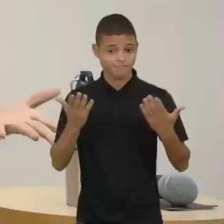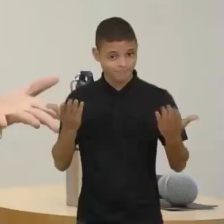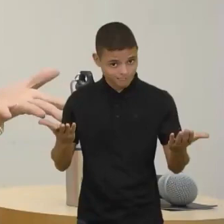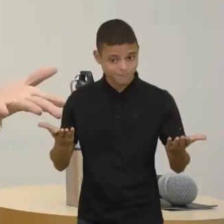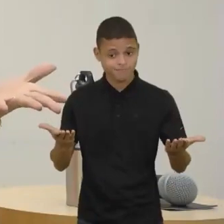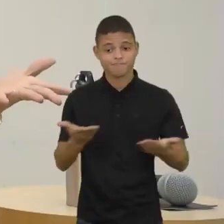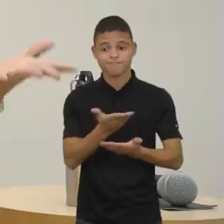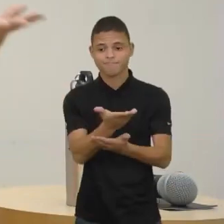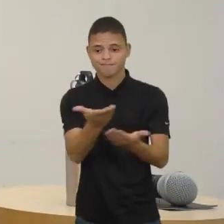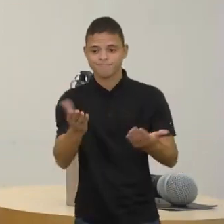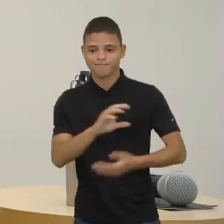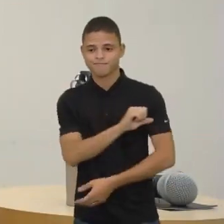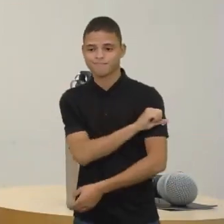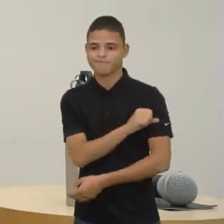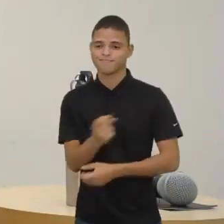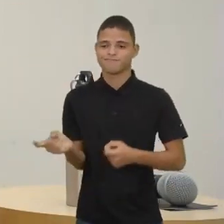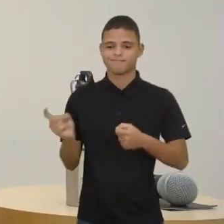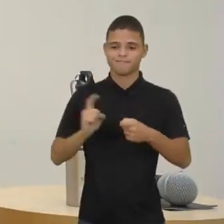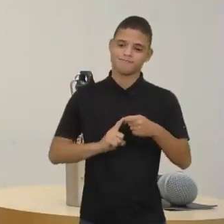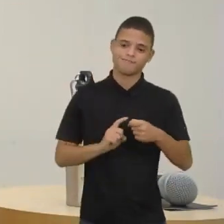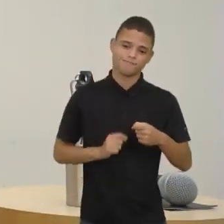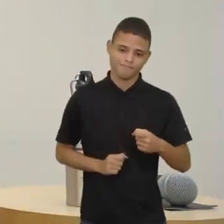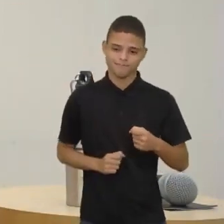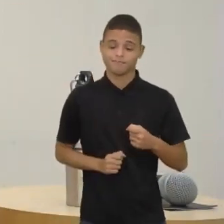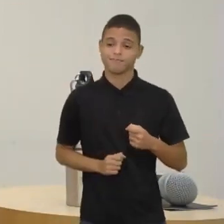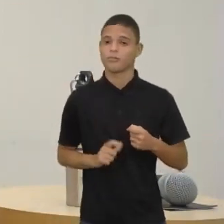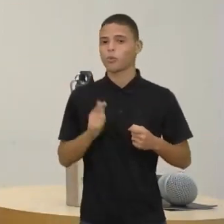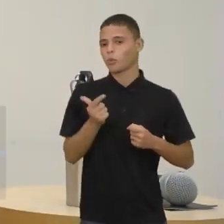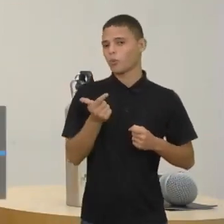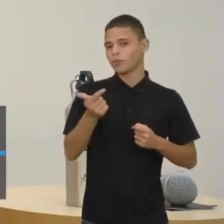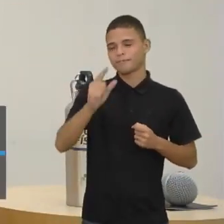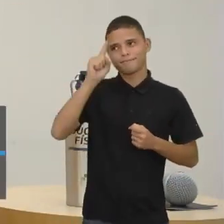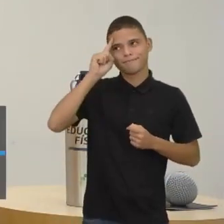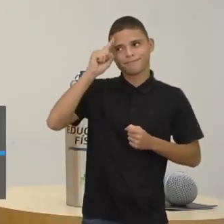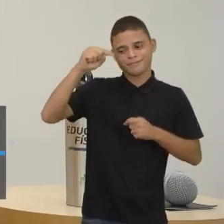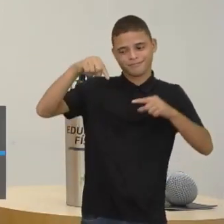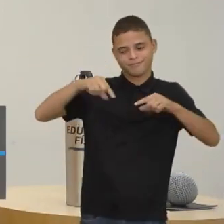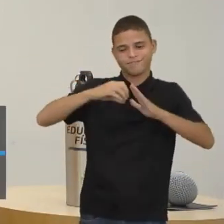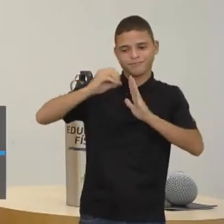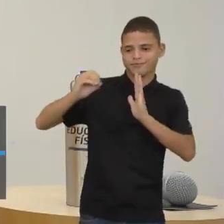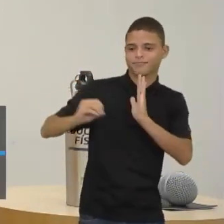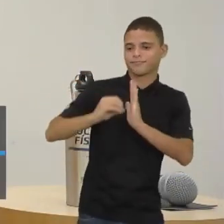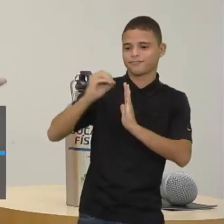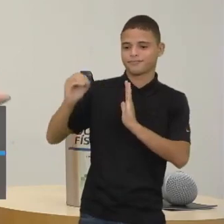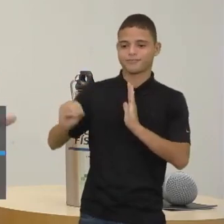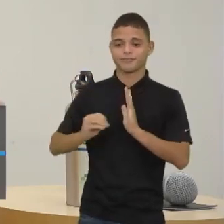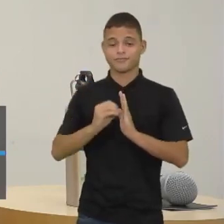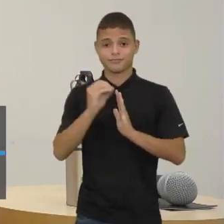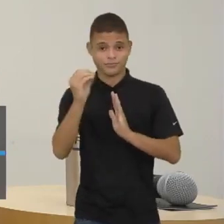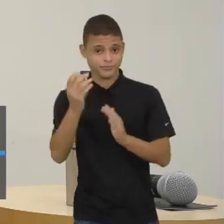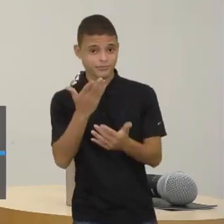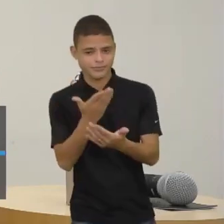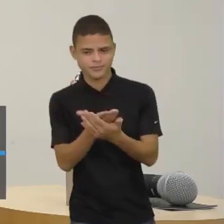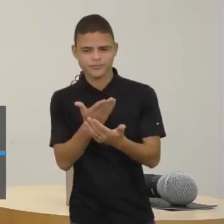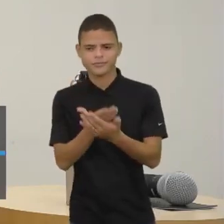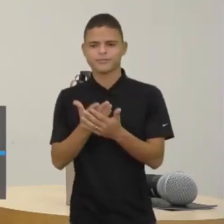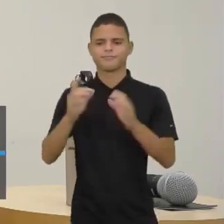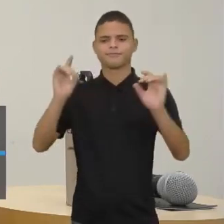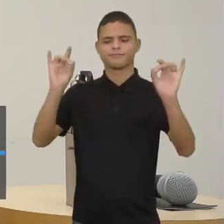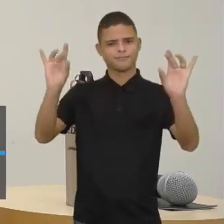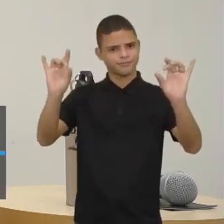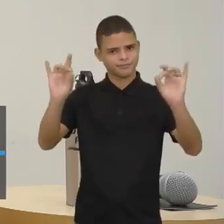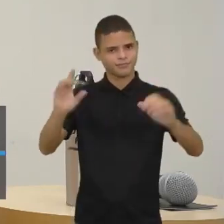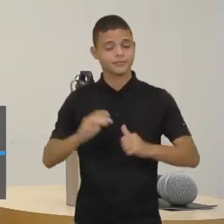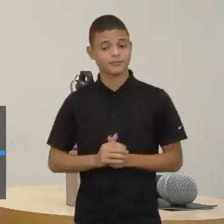É isso aí, nono ano! Voltamos mais um dia aqui no Centro de Mídias para uma aula